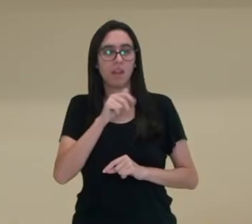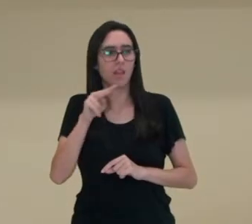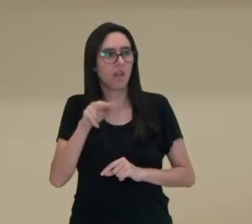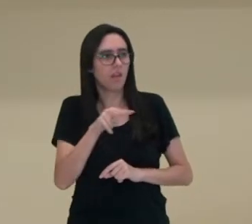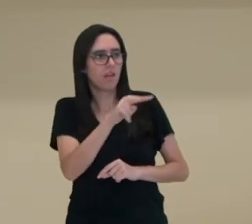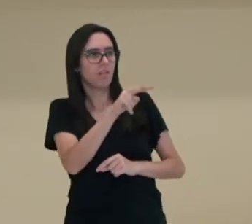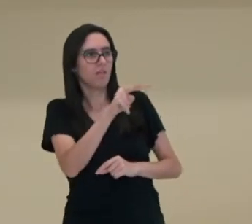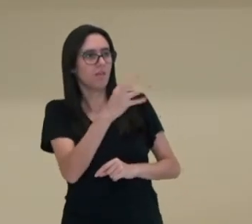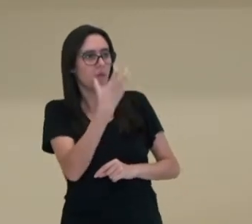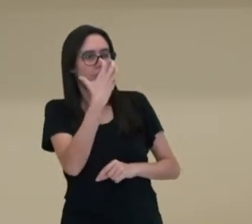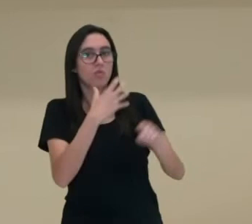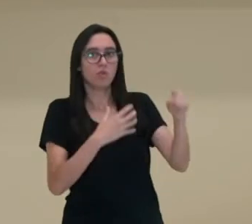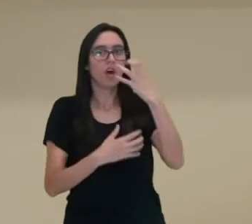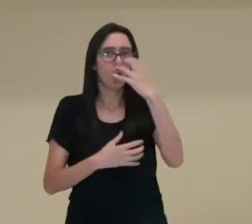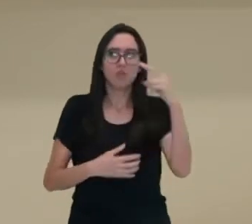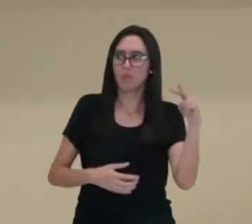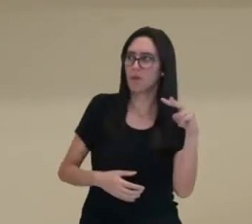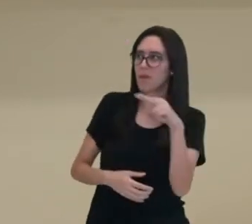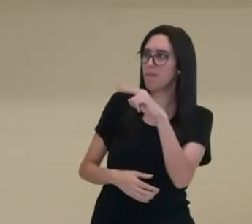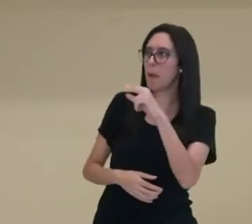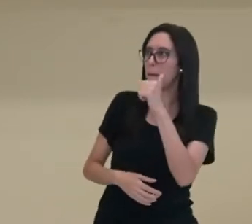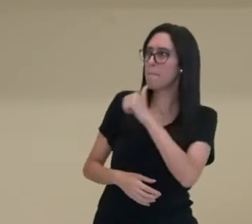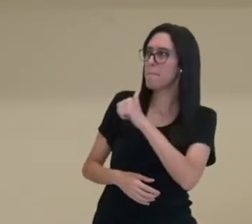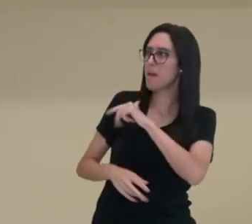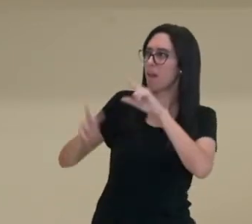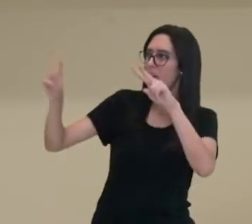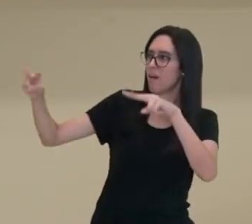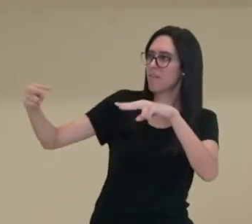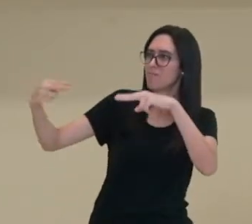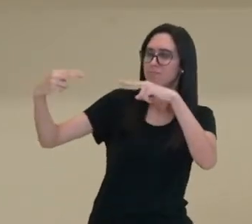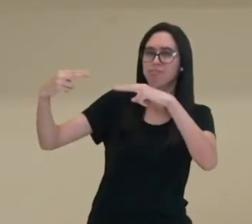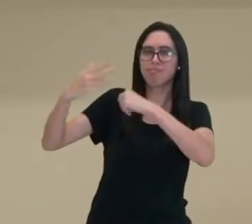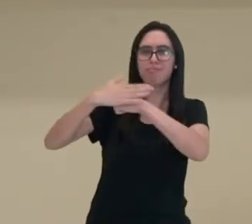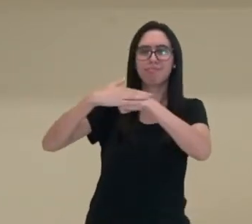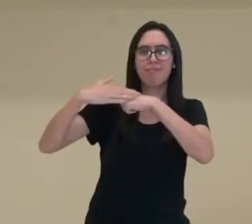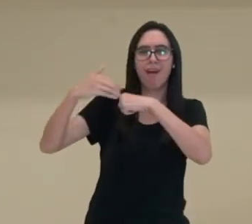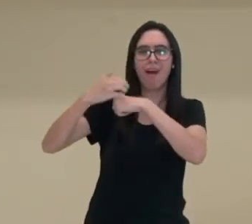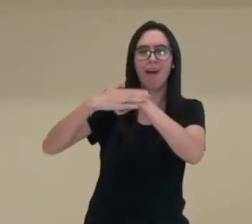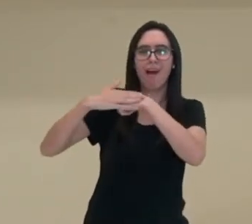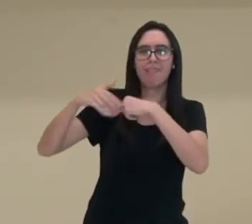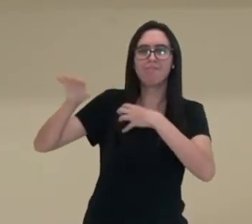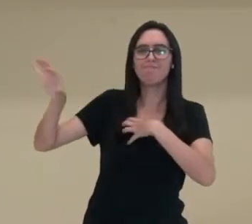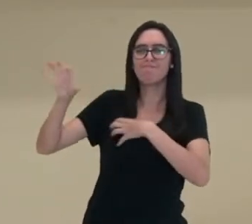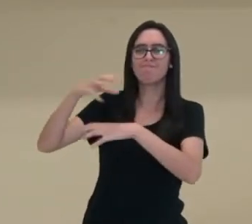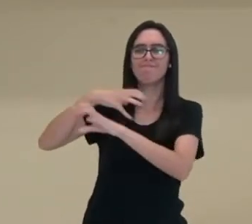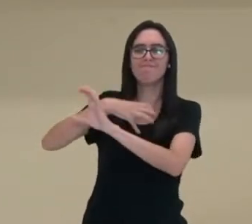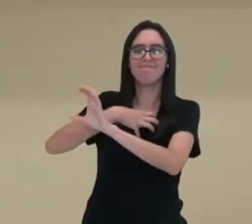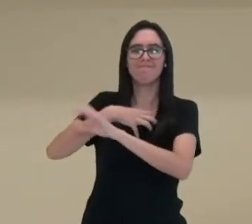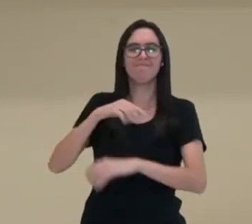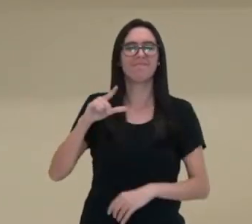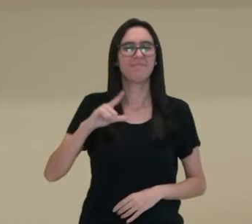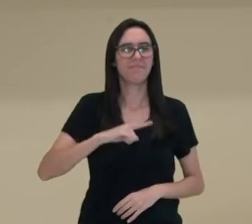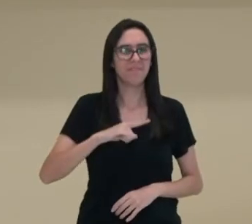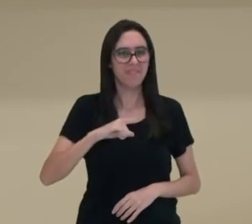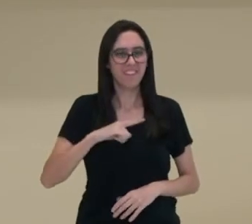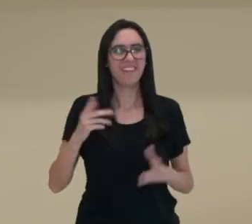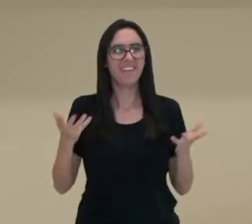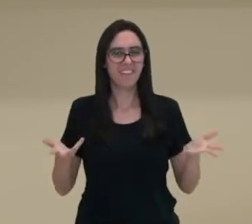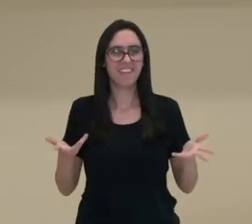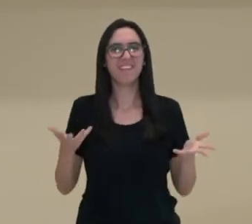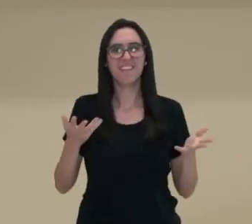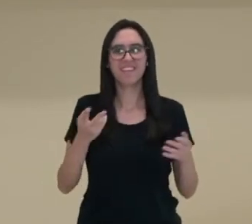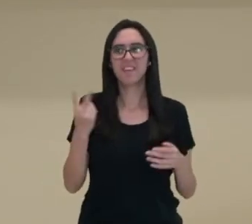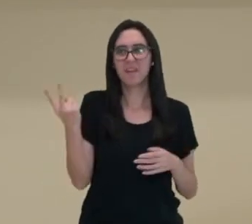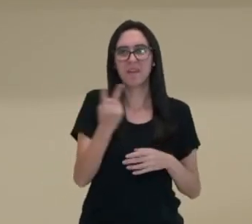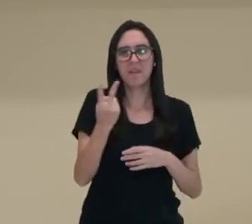se olharam e teve ali uma troca de afetividade, eles, de certa forma, os dois